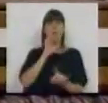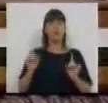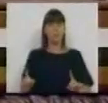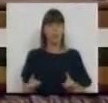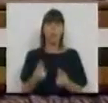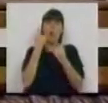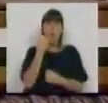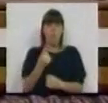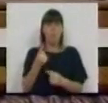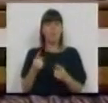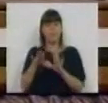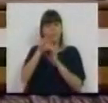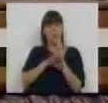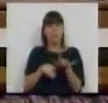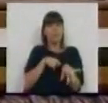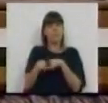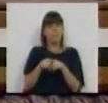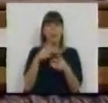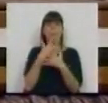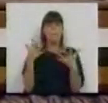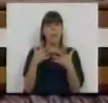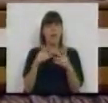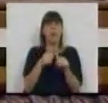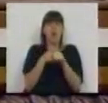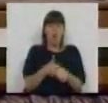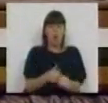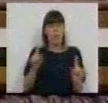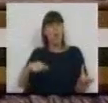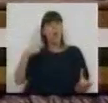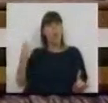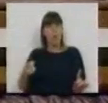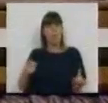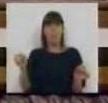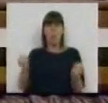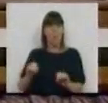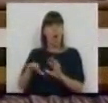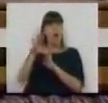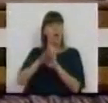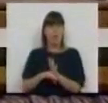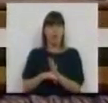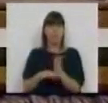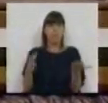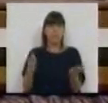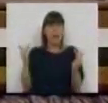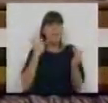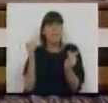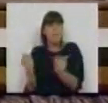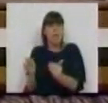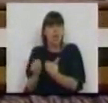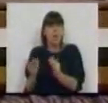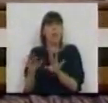governo. Uma com condições políticas de maioria para se cumprir e outra sem essas condições e que é